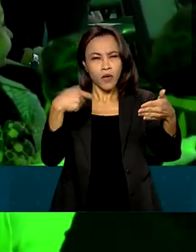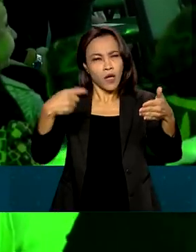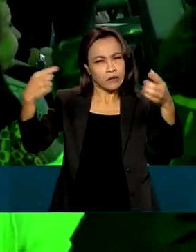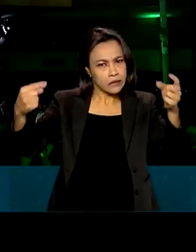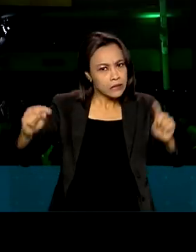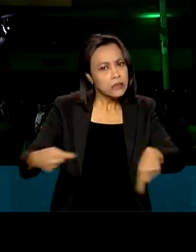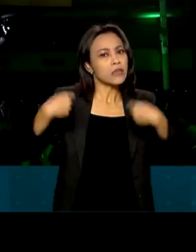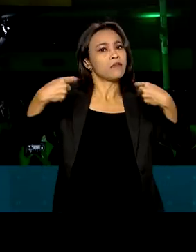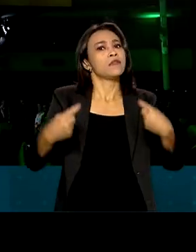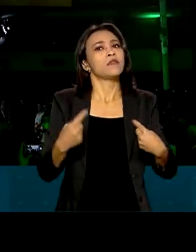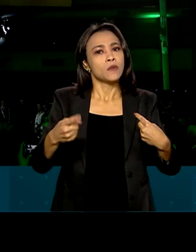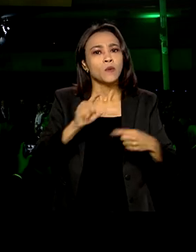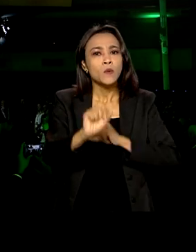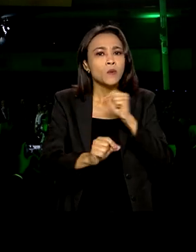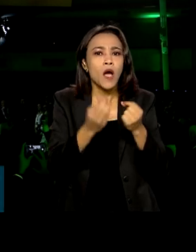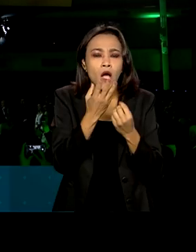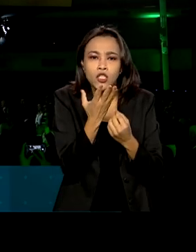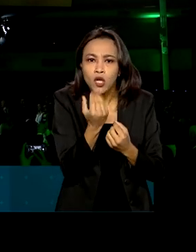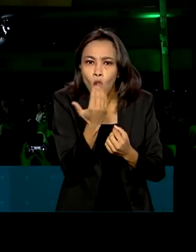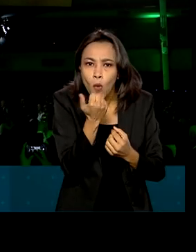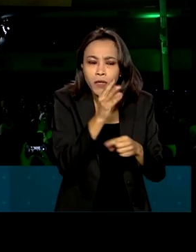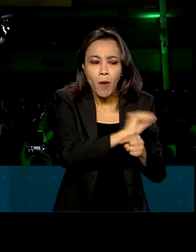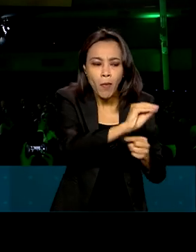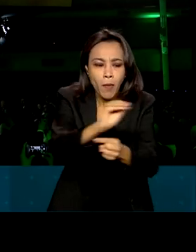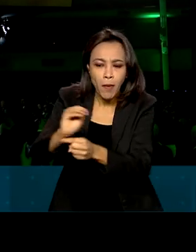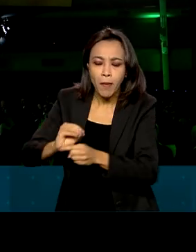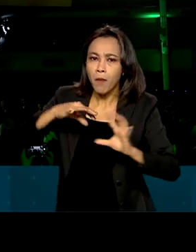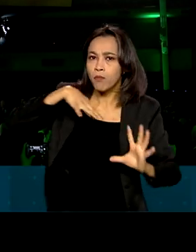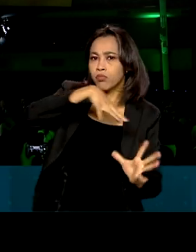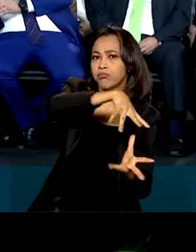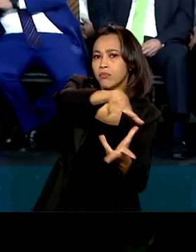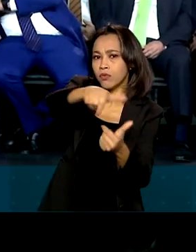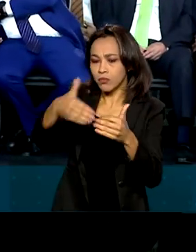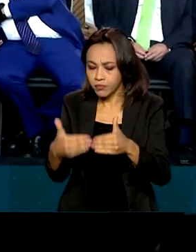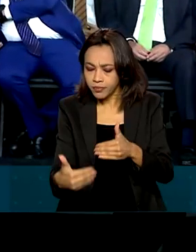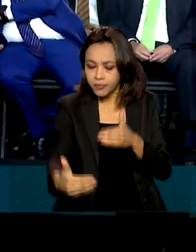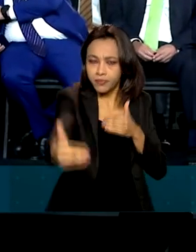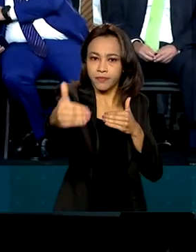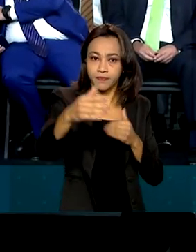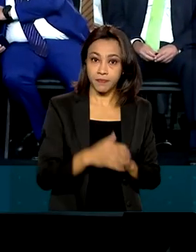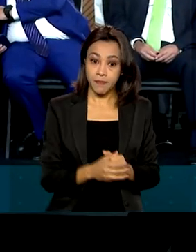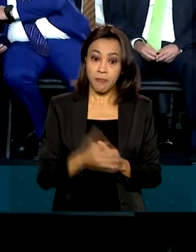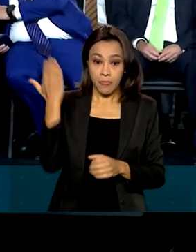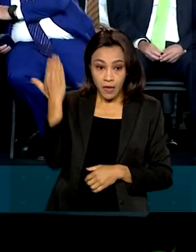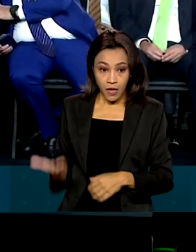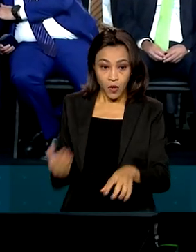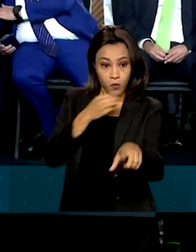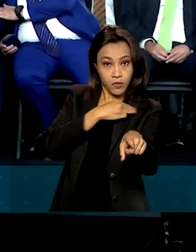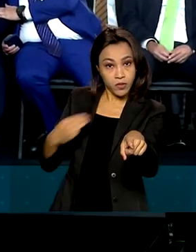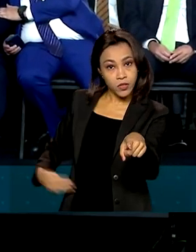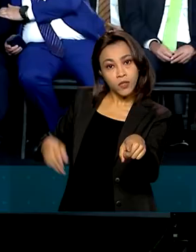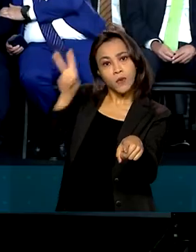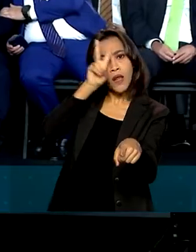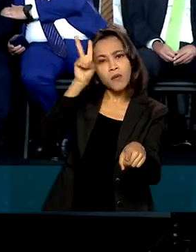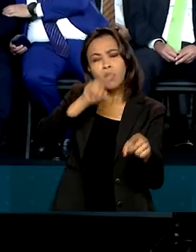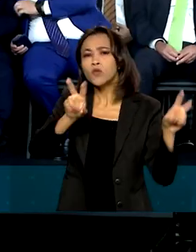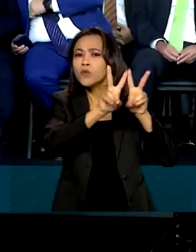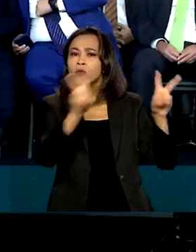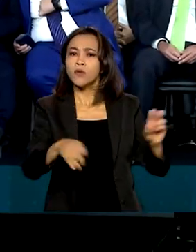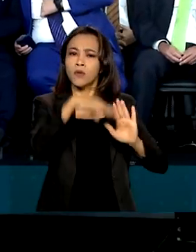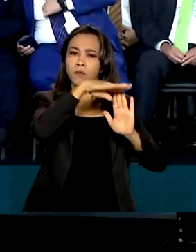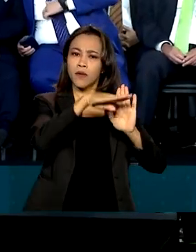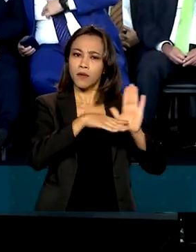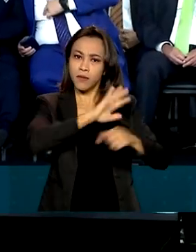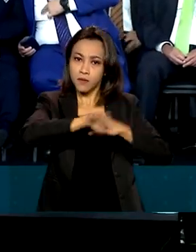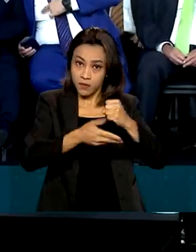de alimentar a população global nas próximas décadas. O ministro do Meio Ambiente lembrou programas de sustentabilidade,